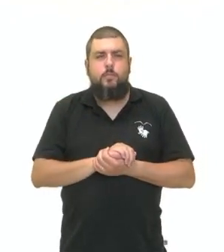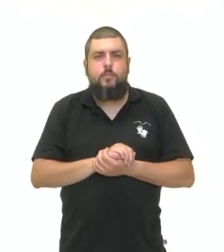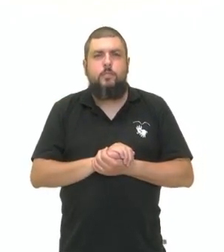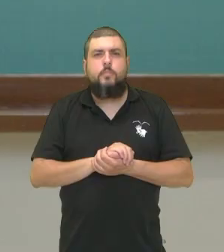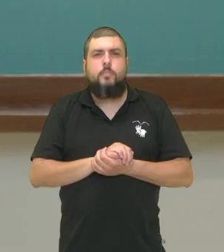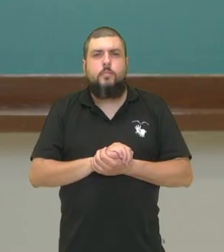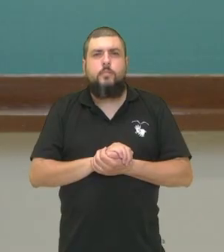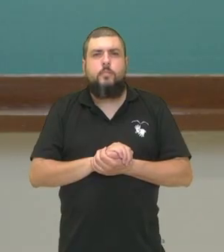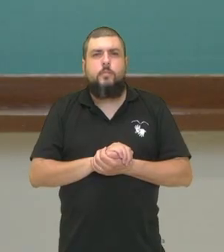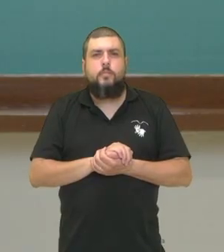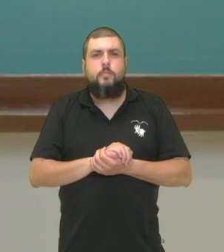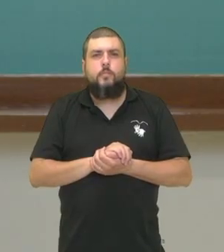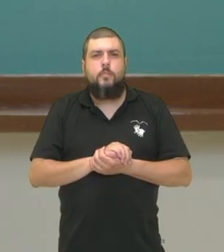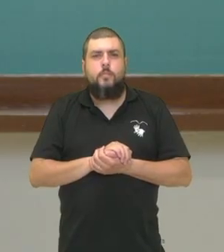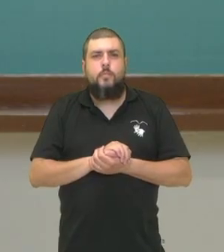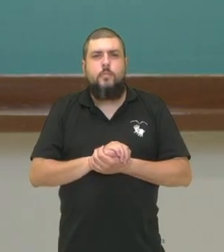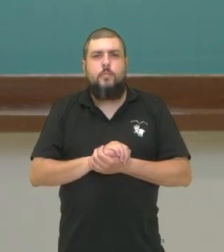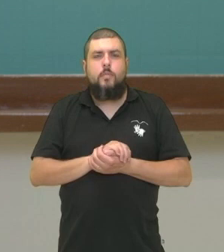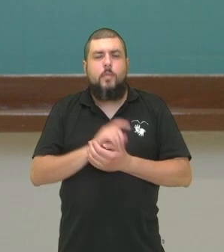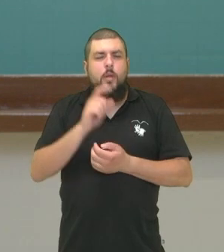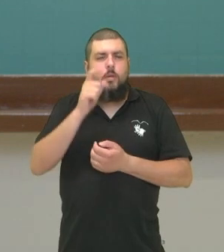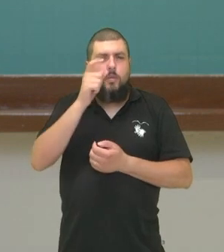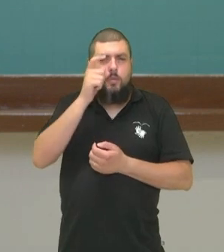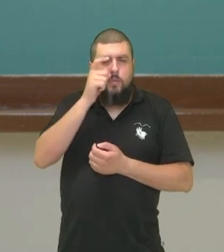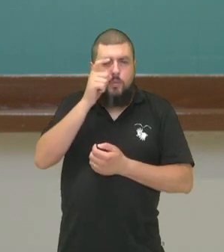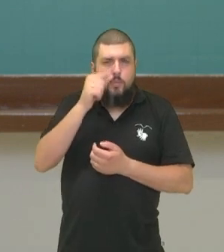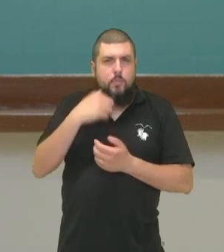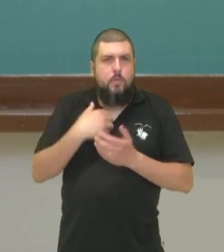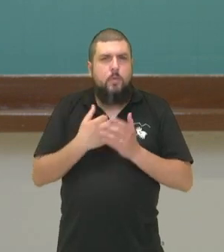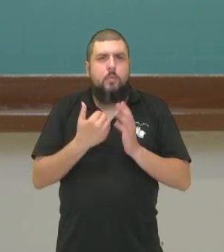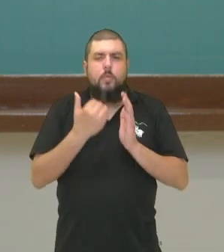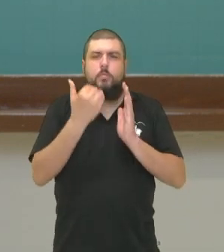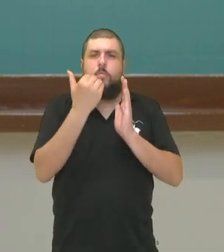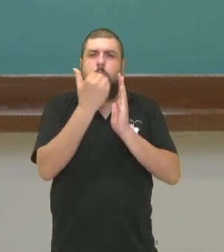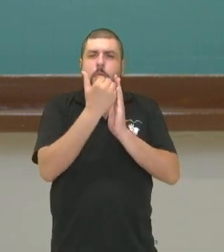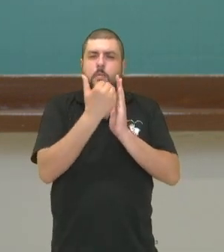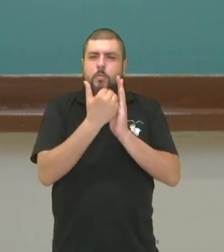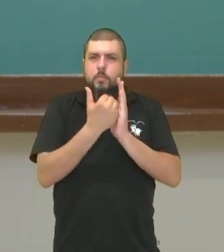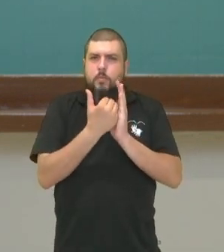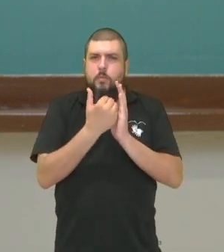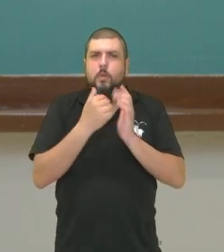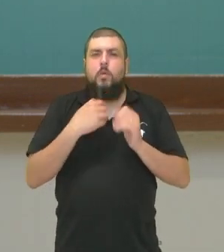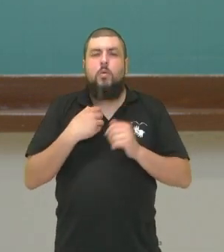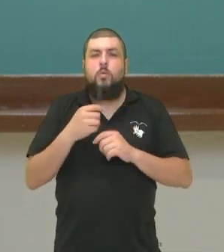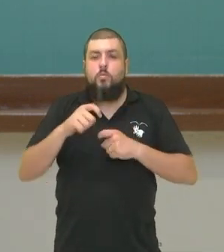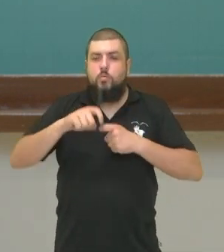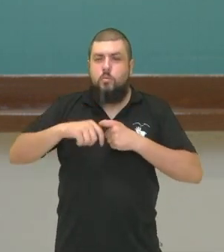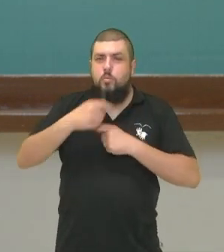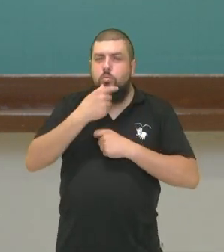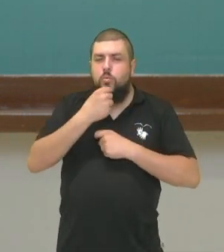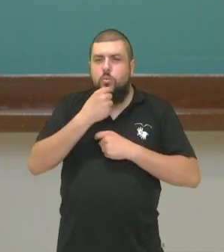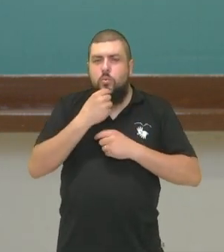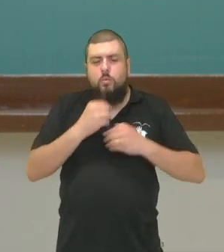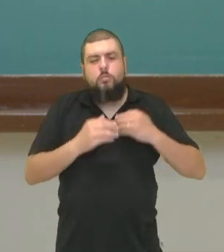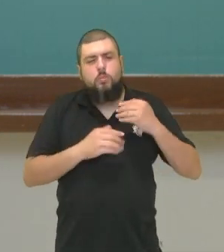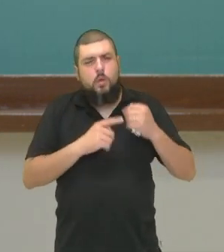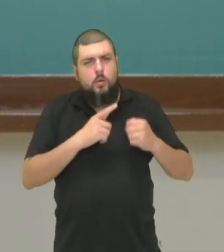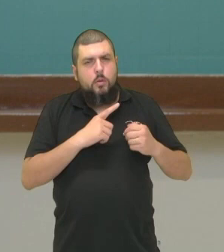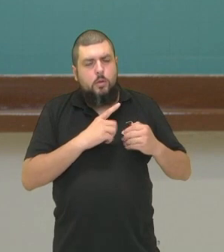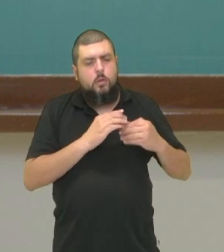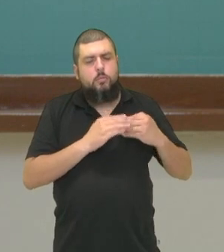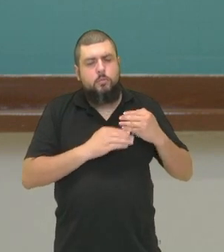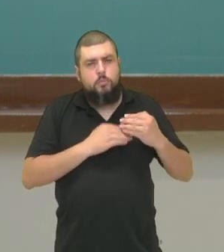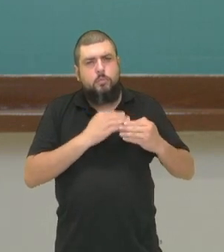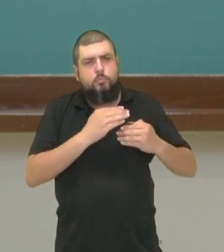O sistema reprodutor masculino, então, ele passa por um longo processo de amadurecimento. E esse processo ele chega ao